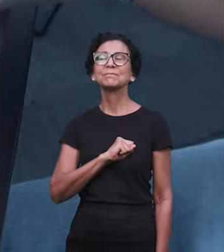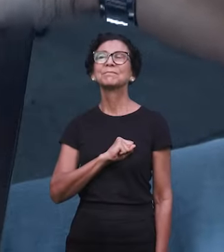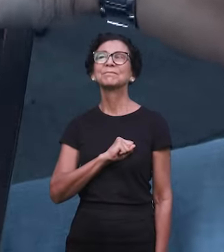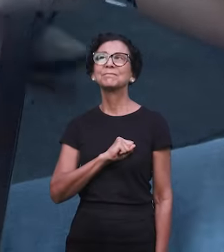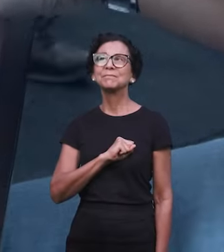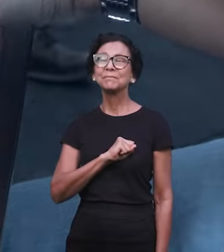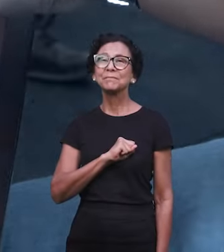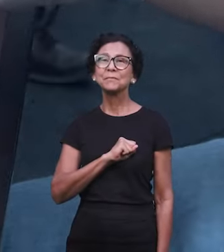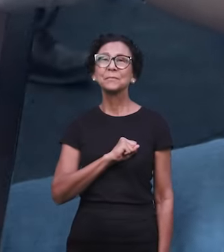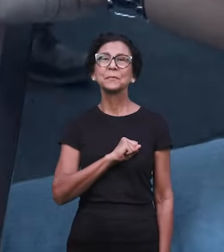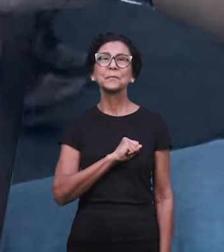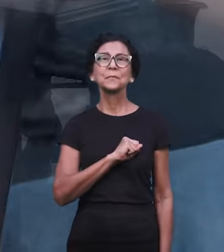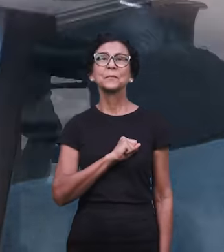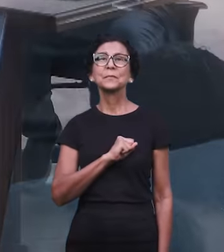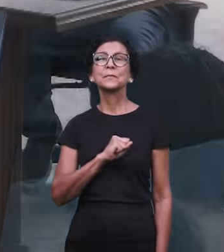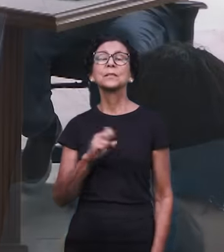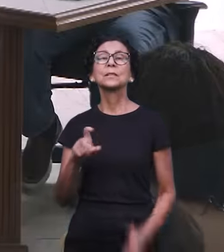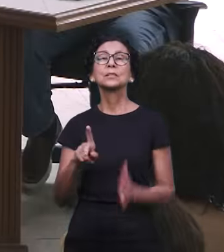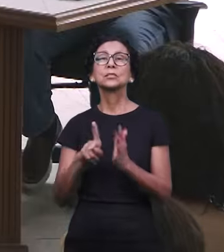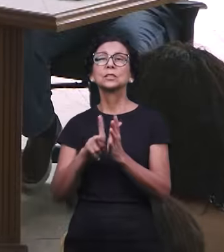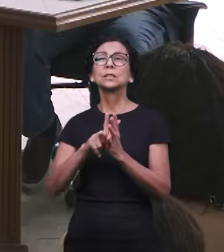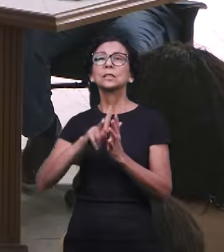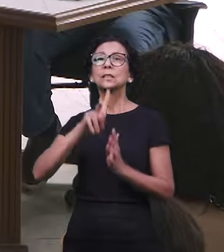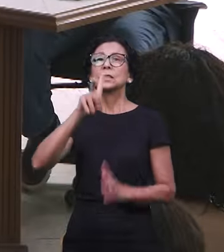é o amor